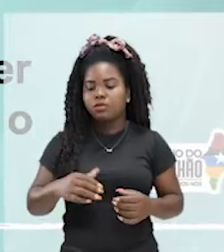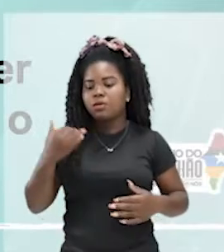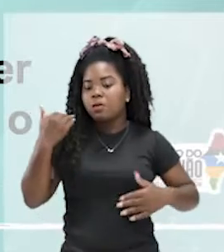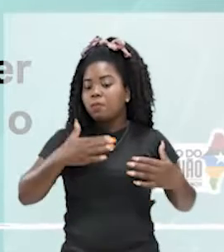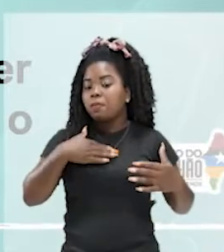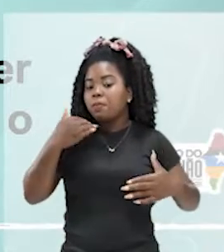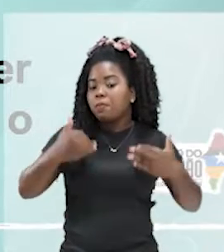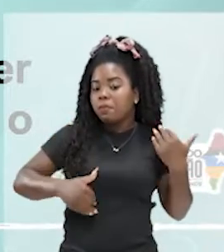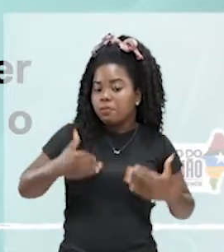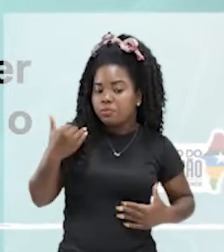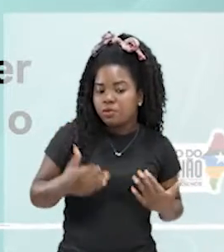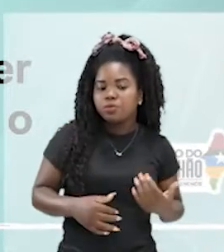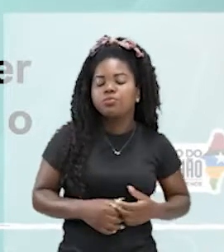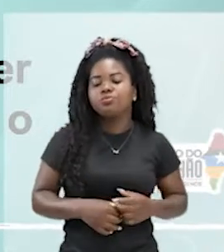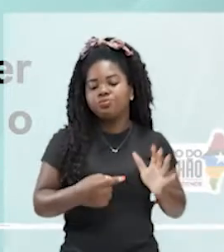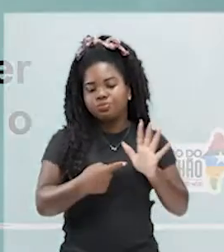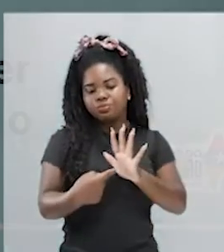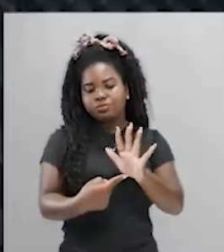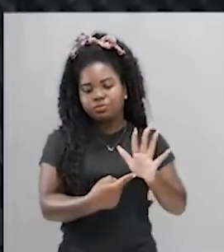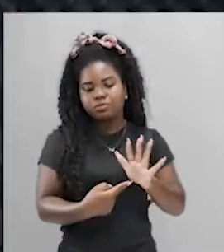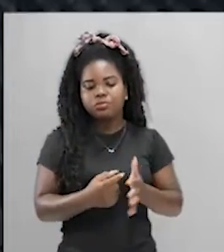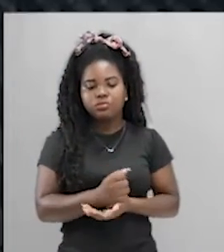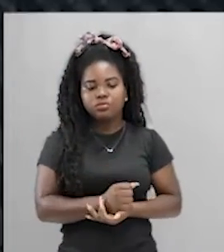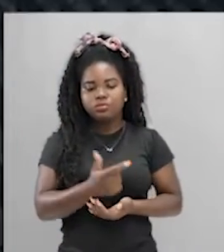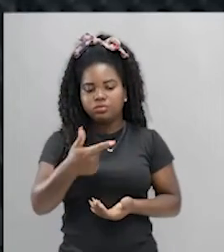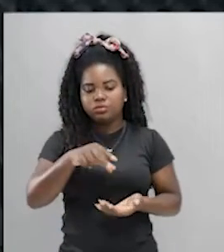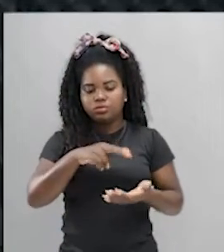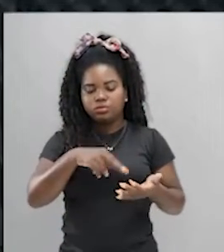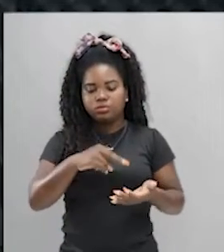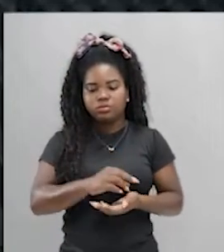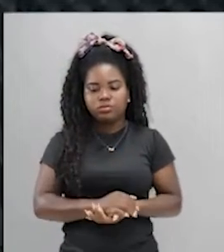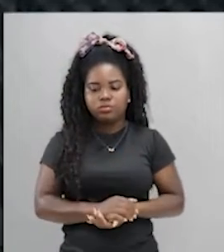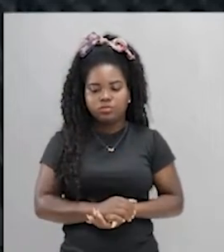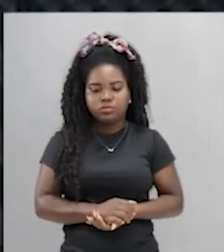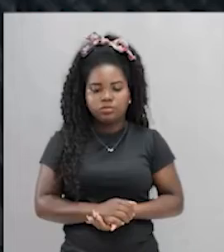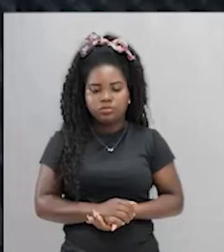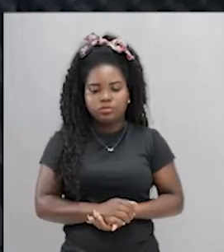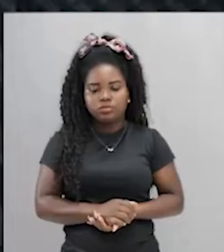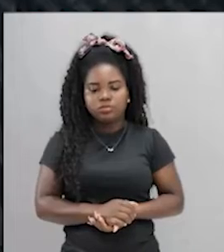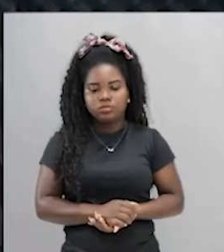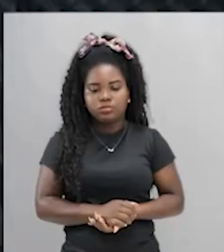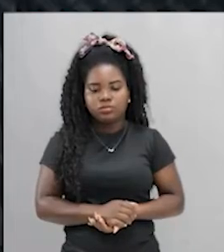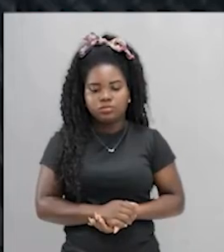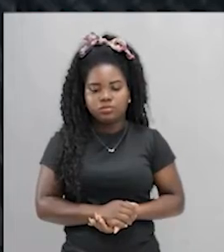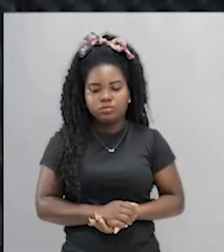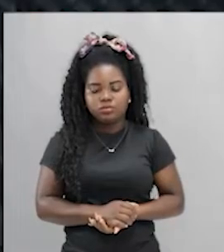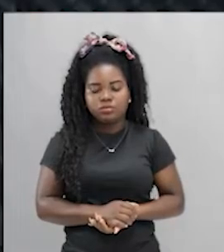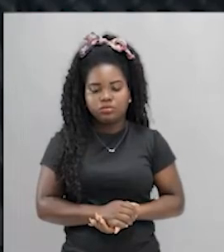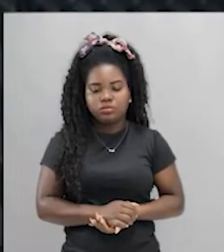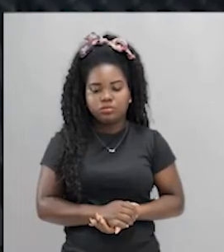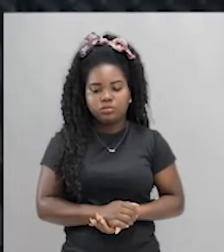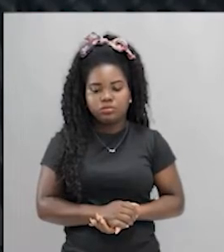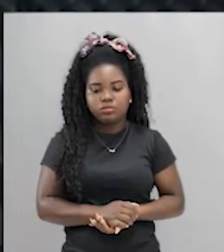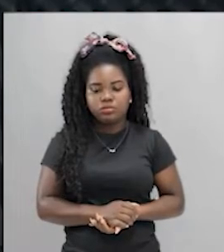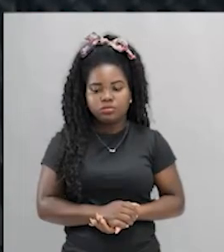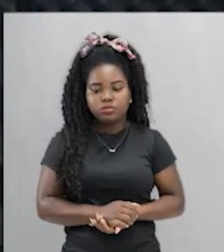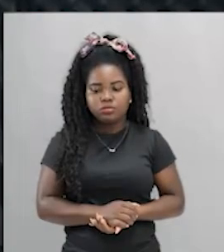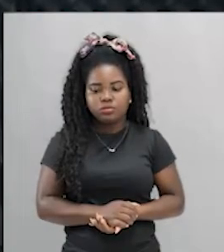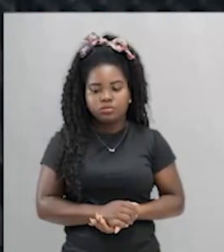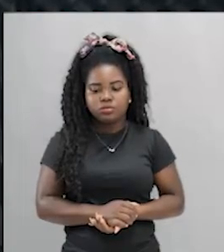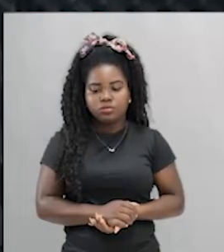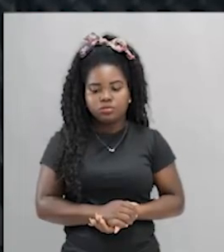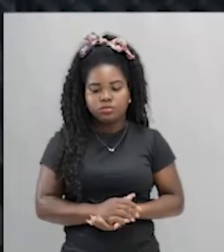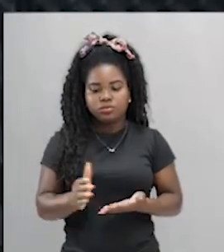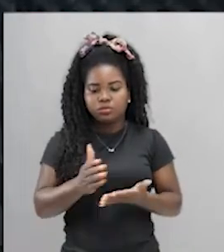corpo que pesa sobre tudo. Proibido introduzir na representação nada que não seja ou que não esteja nela desde o início.